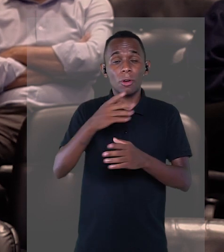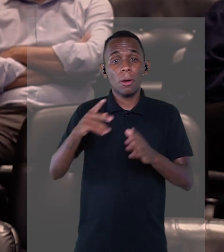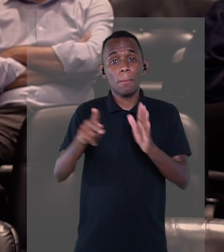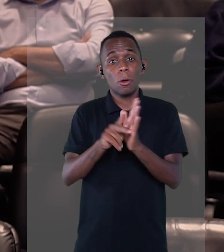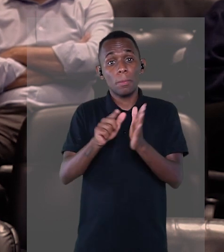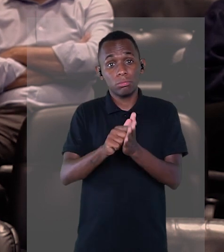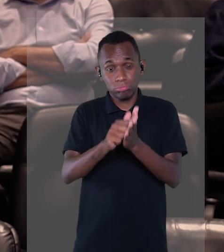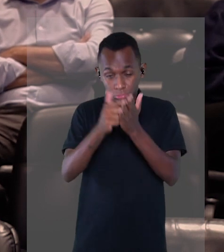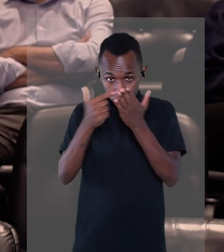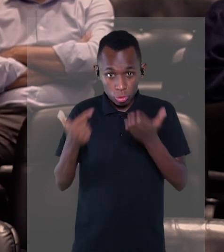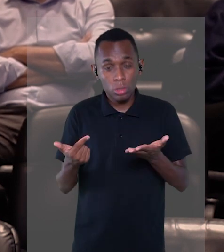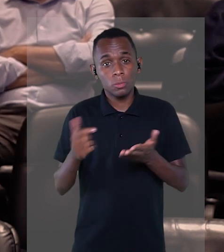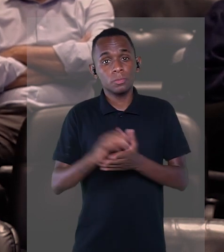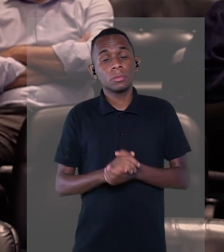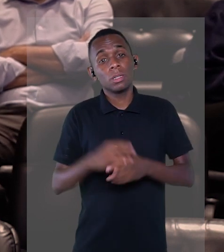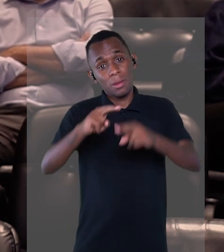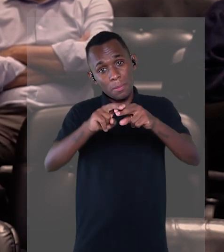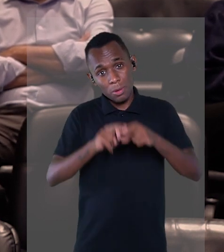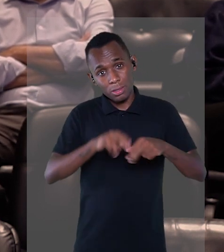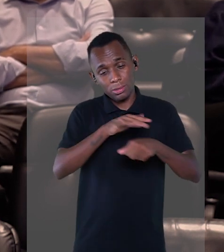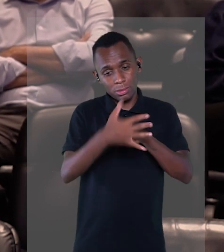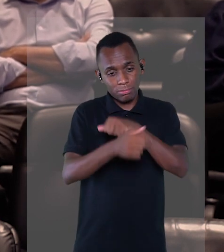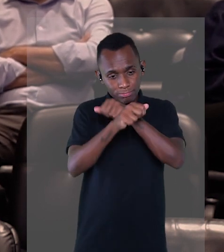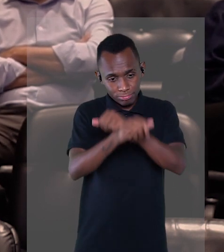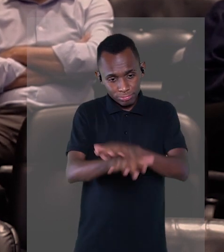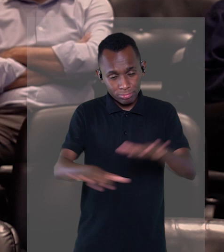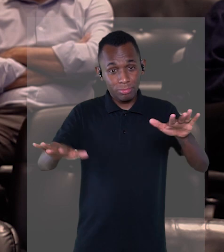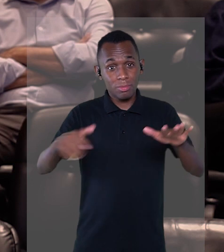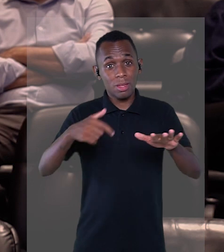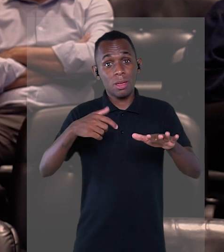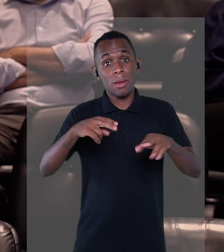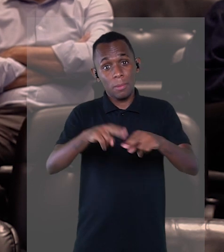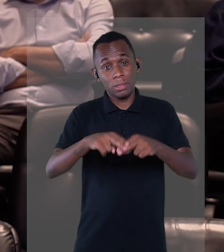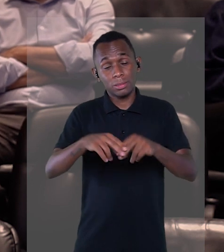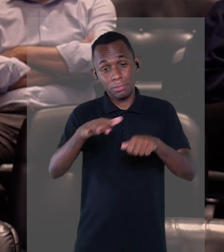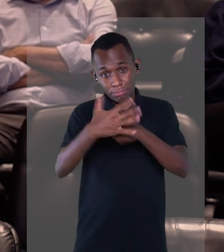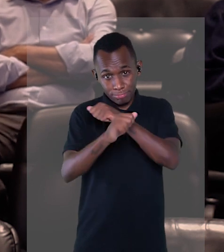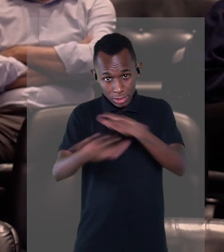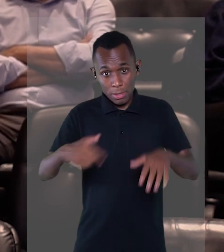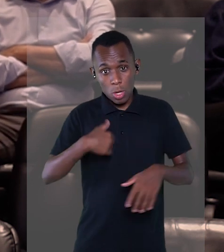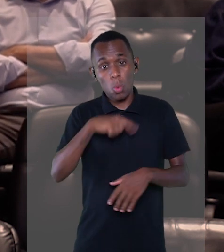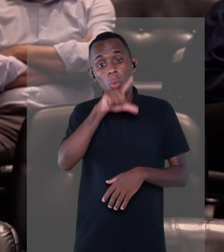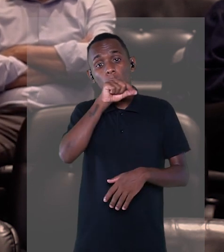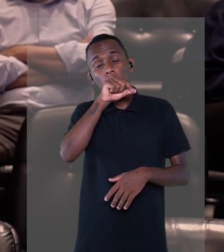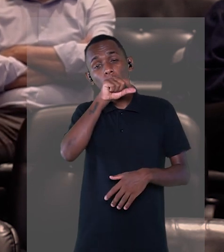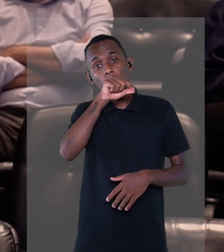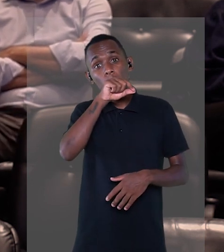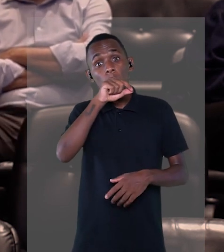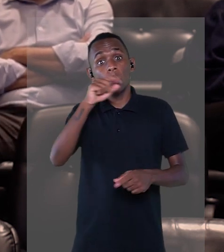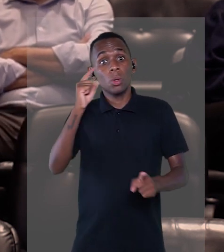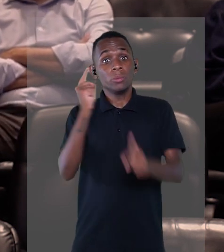Folha e, por causa da pandemia, eu me tornei uma twitteira e fui te encontrar